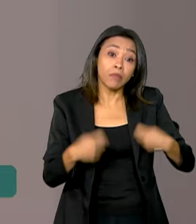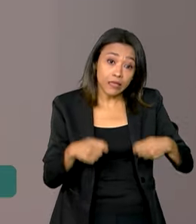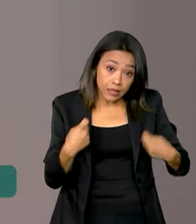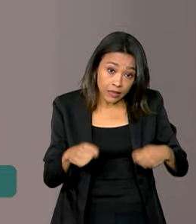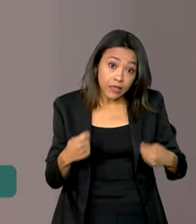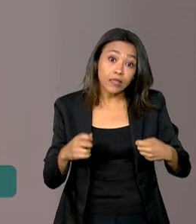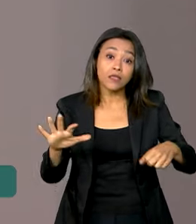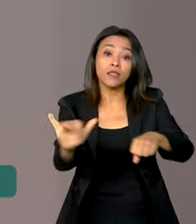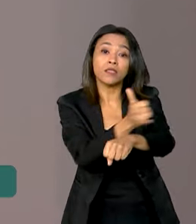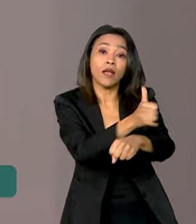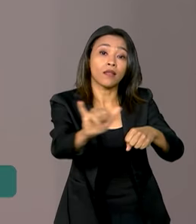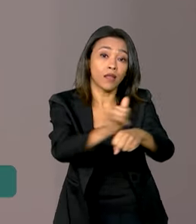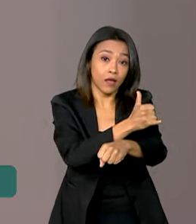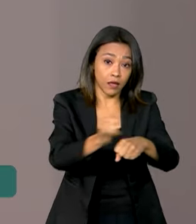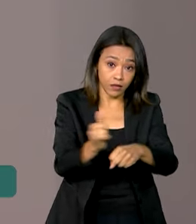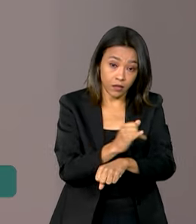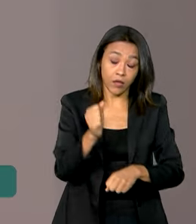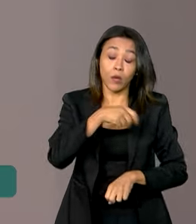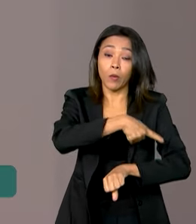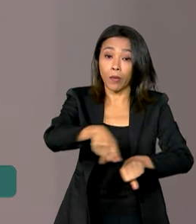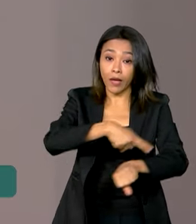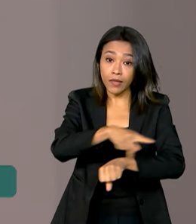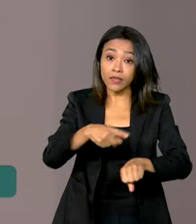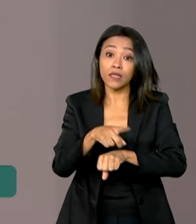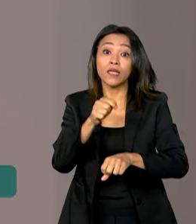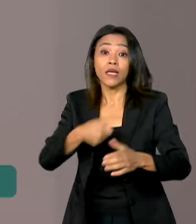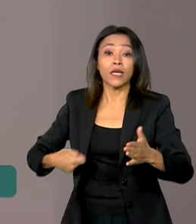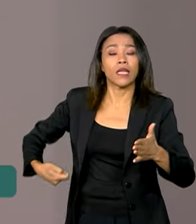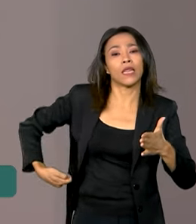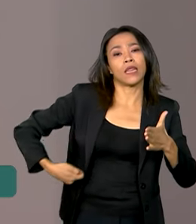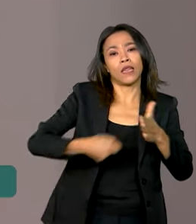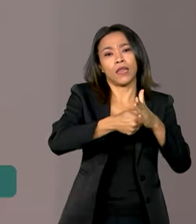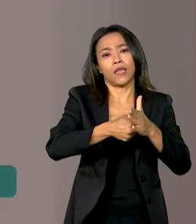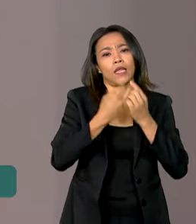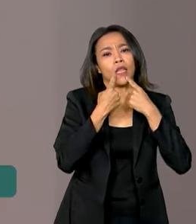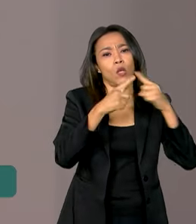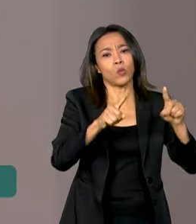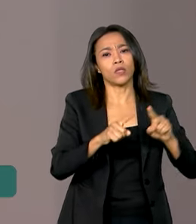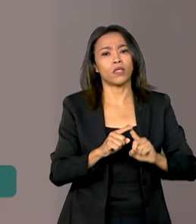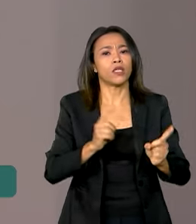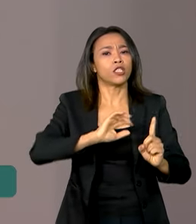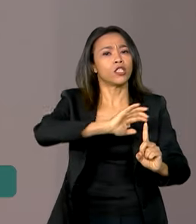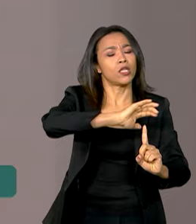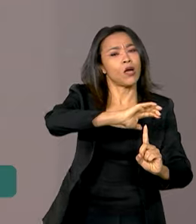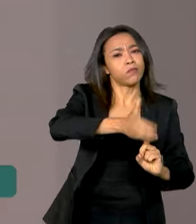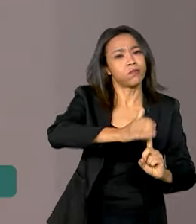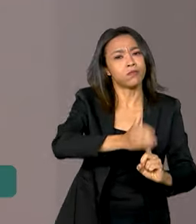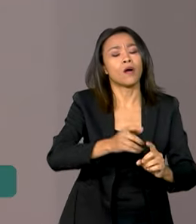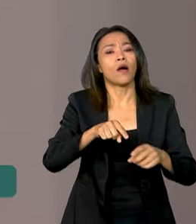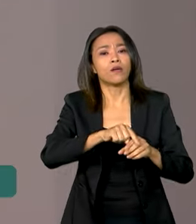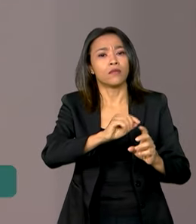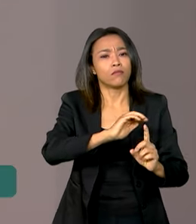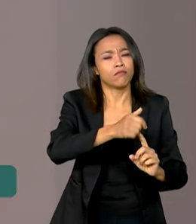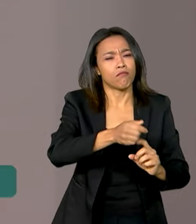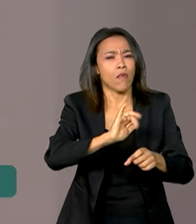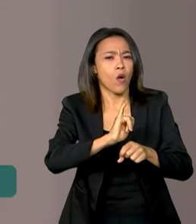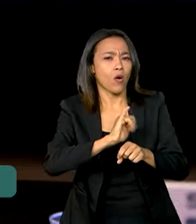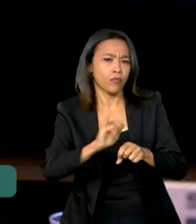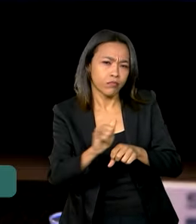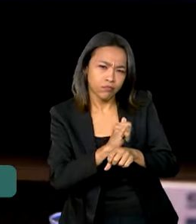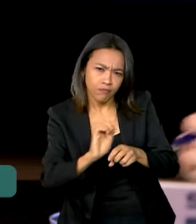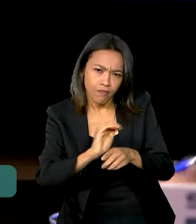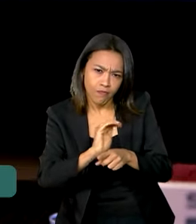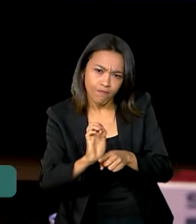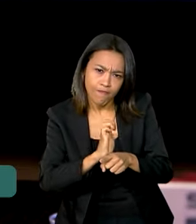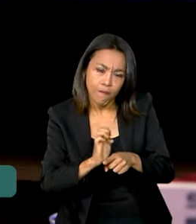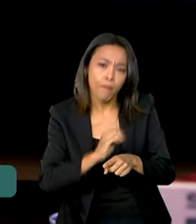institucionais fortes para que denúncias de assédio moral ou sexual tenham investigações rigorosas